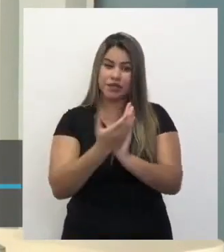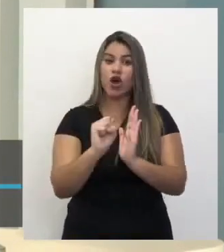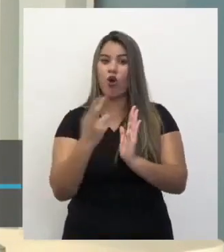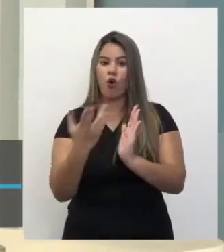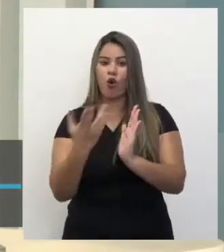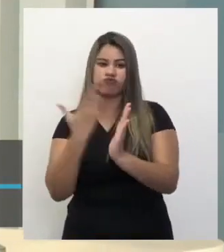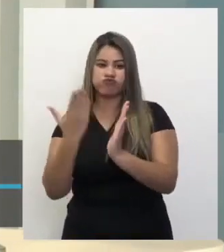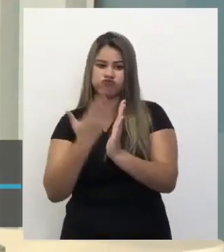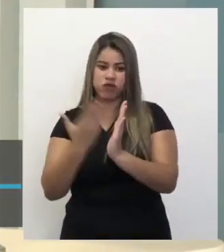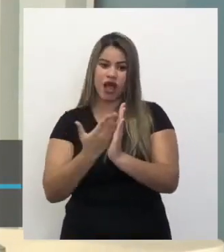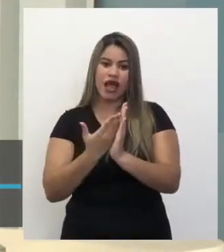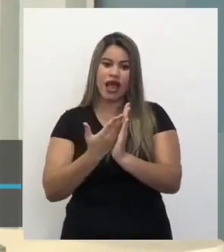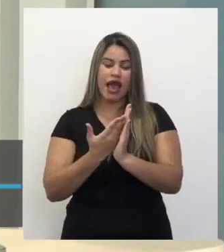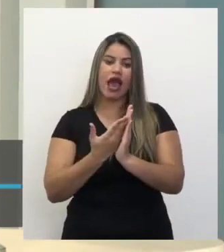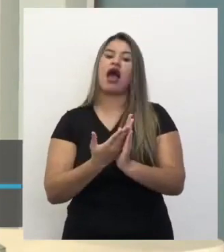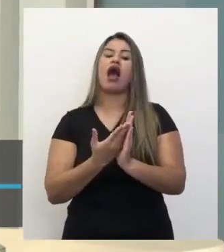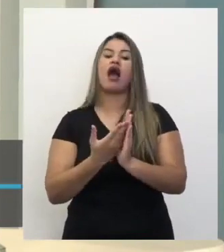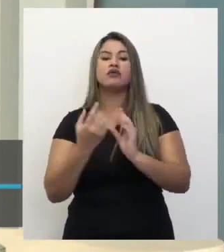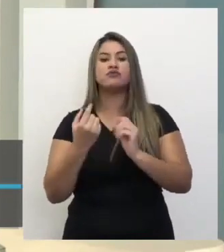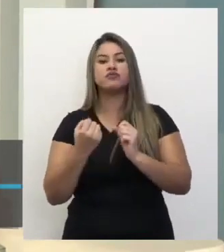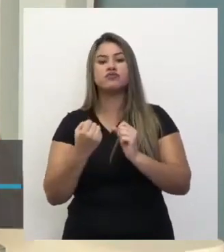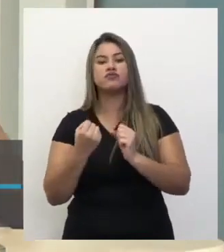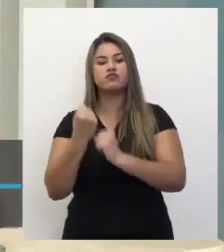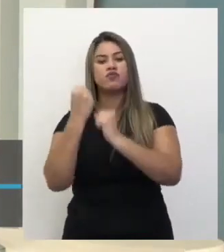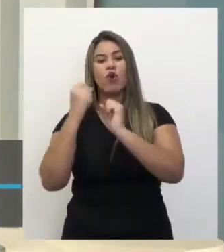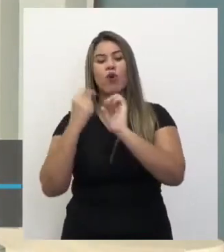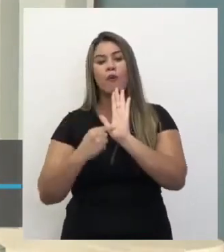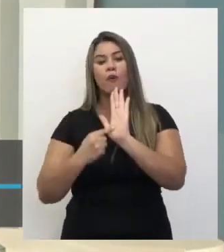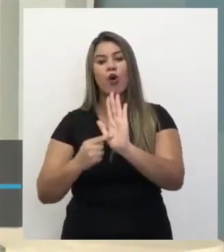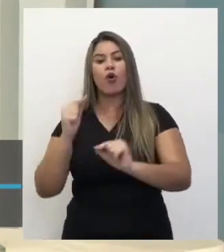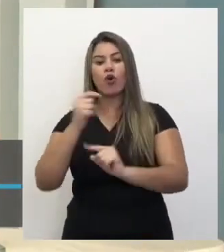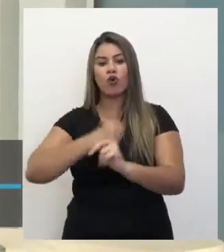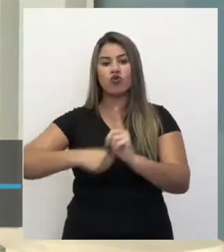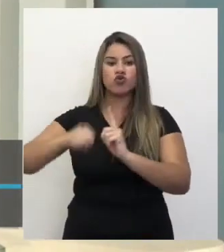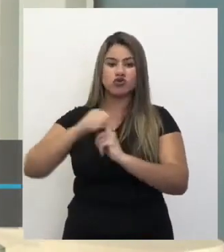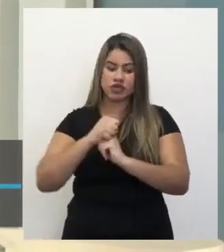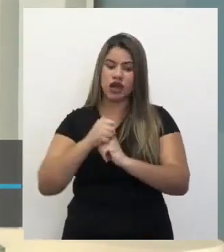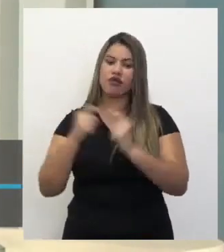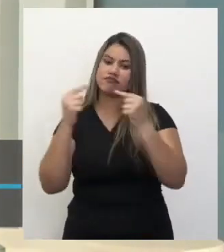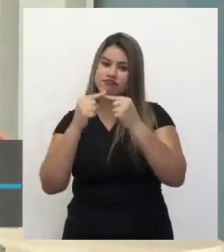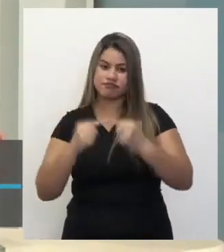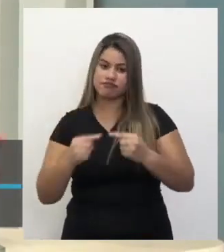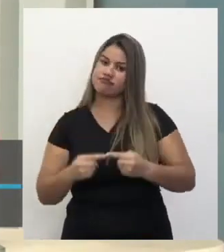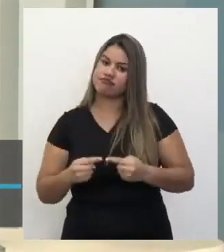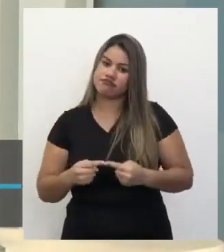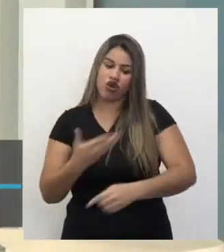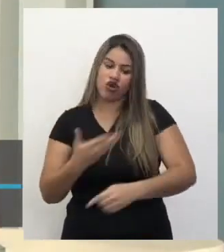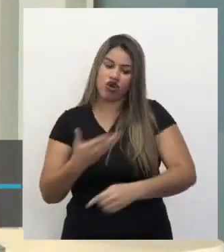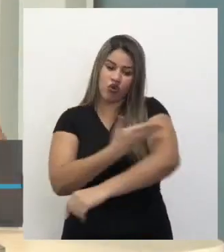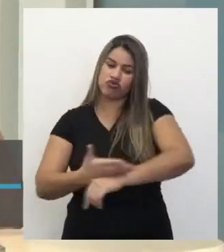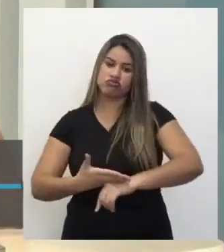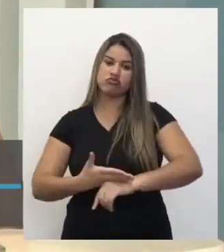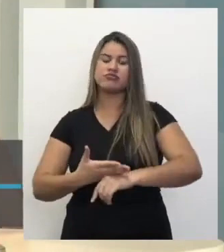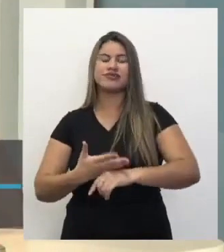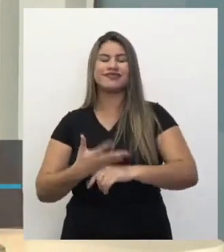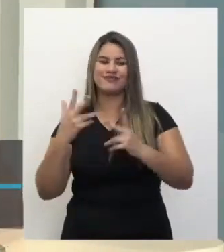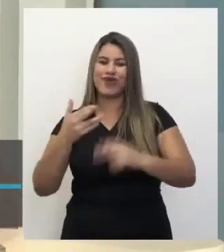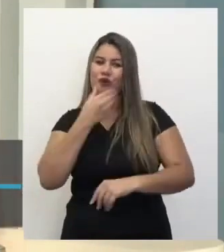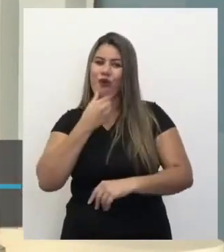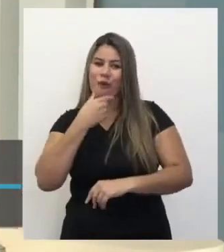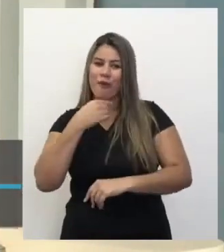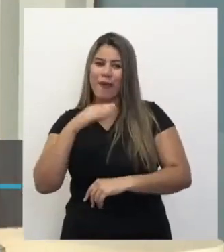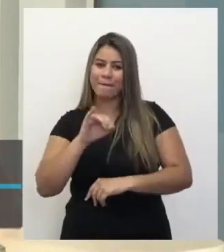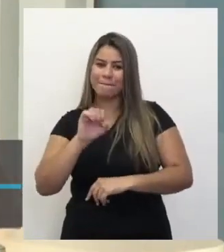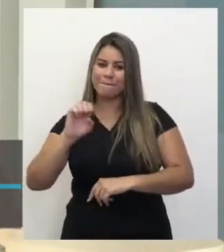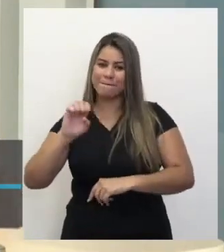essa, isso reforçaria para essa pessoa de que sim, a sociedade funciona desse jeito, né, como disse lá o Bispo de Lyon, né, as